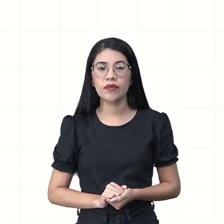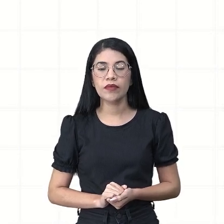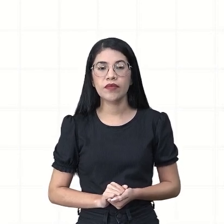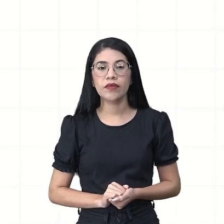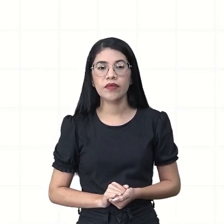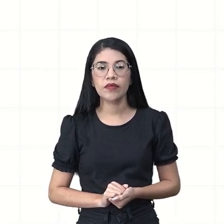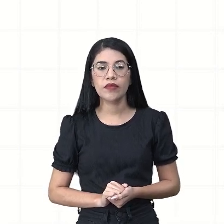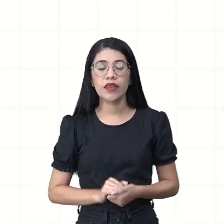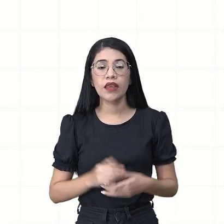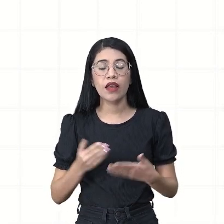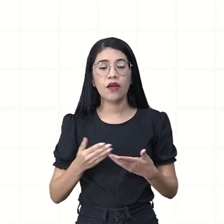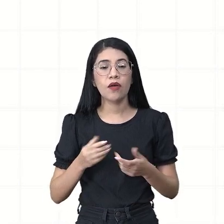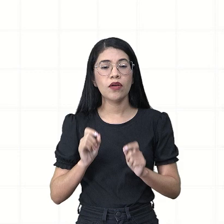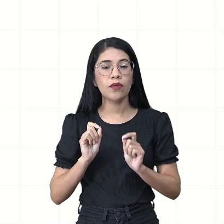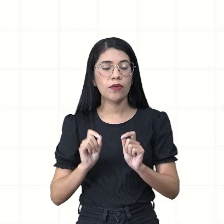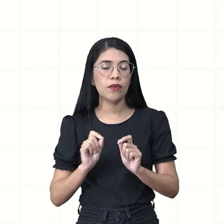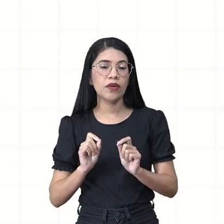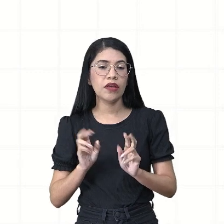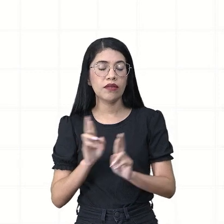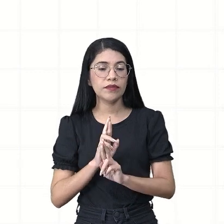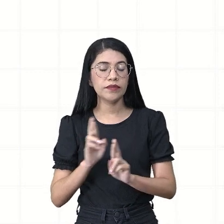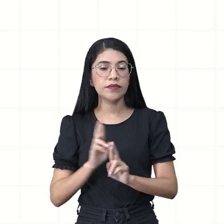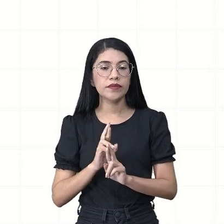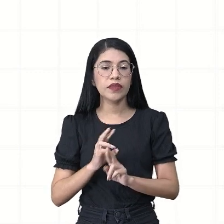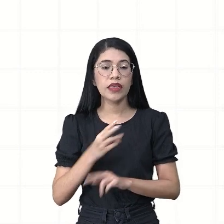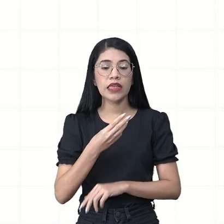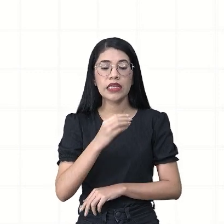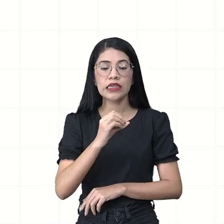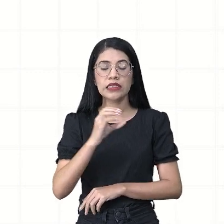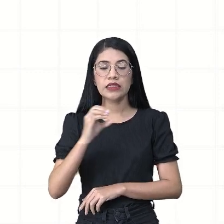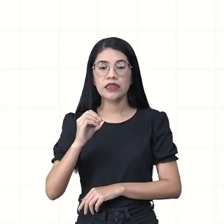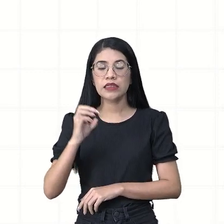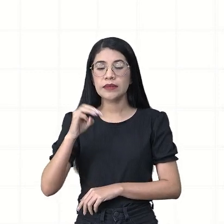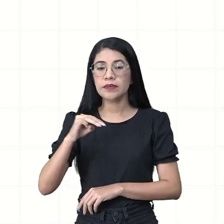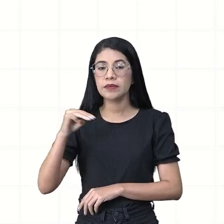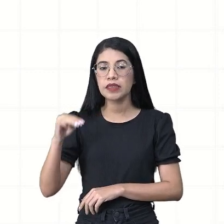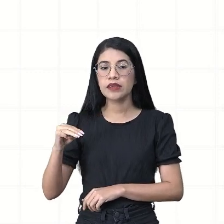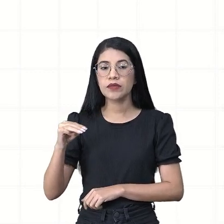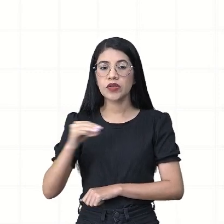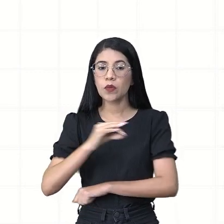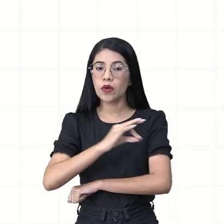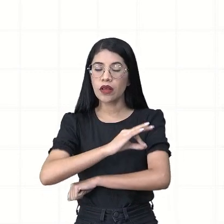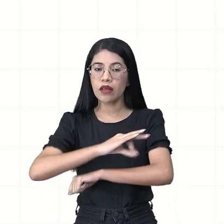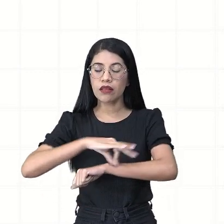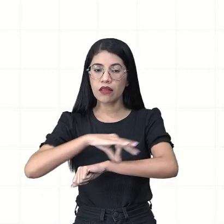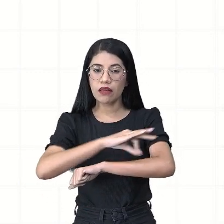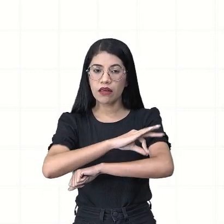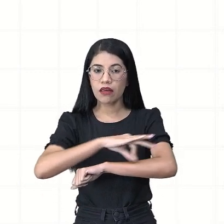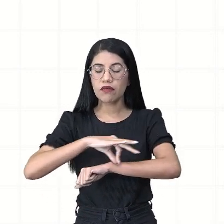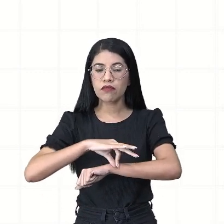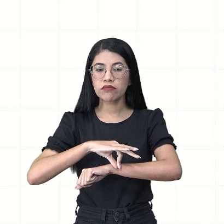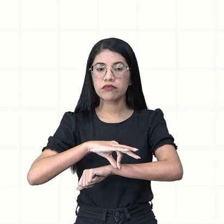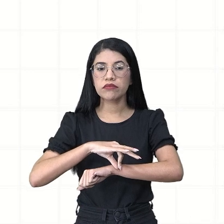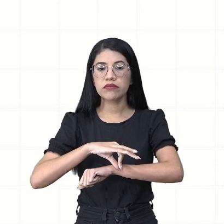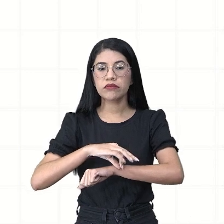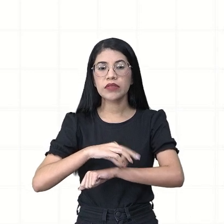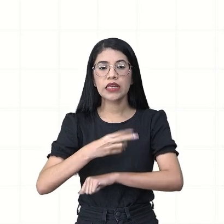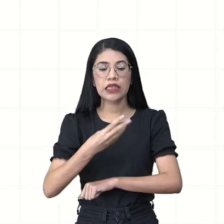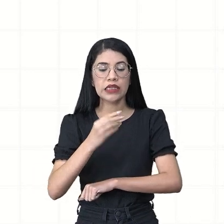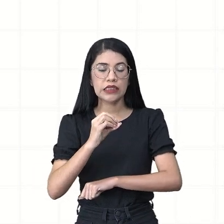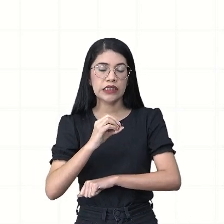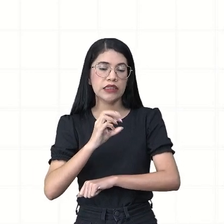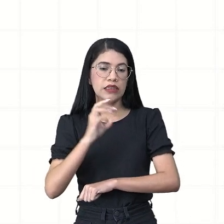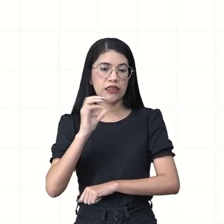vai equivaler aqui, ó? 300 milímetros, né? Que é a régua. A régua de 30 centímetros é o mesmo que